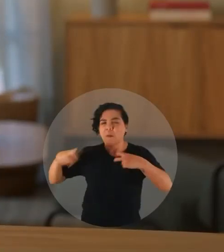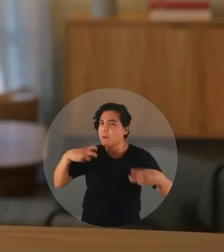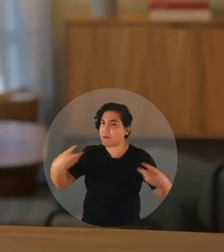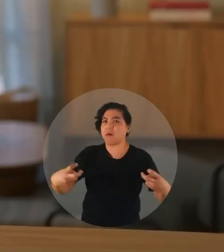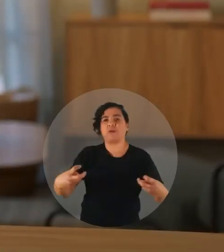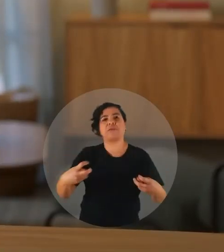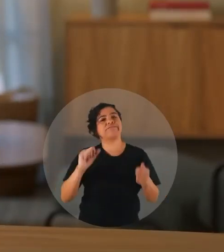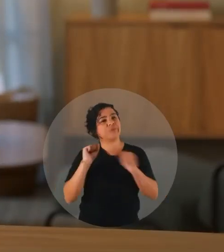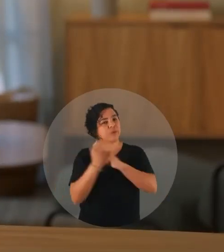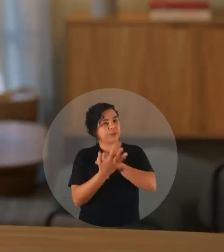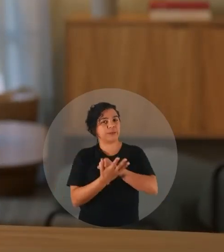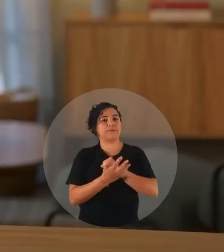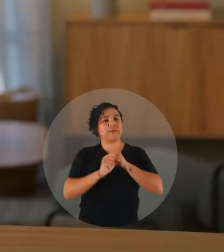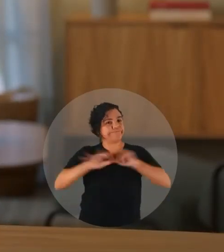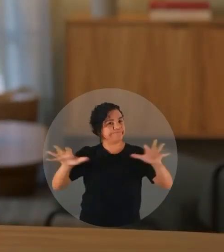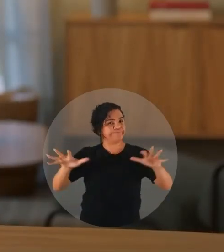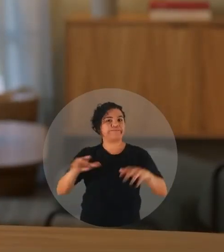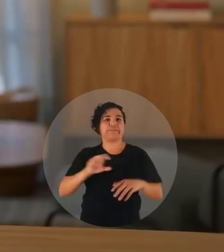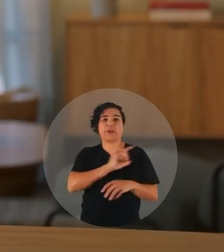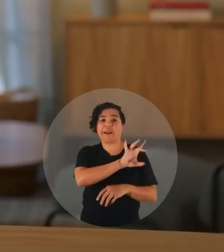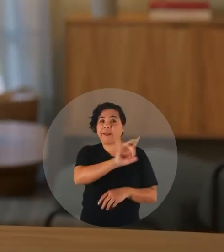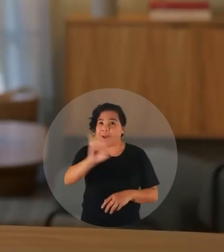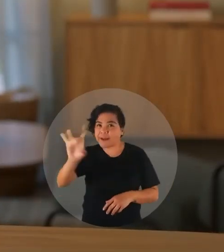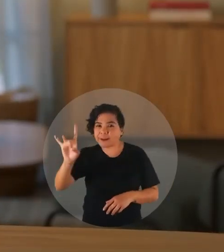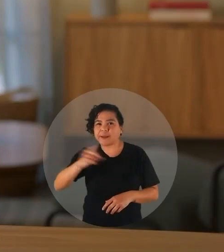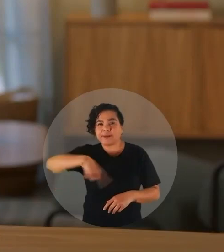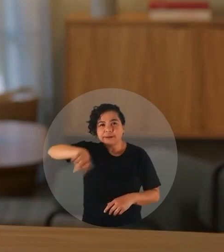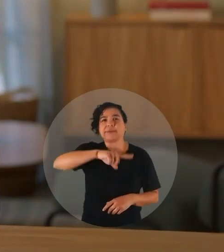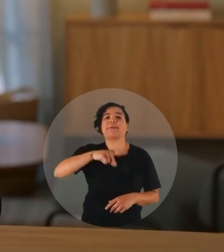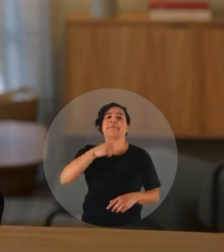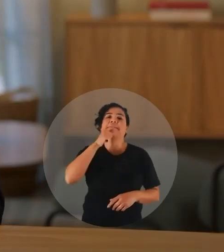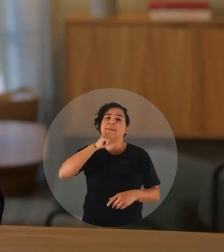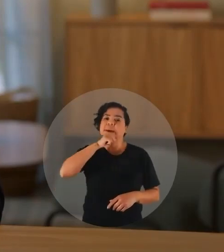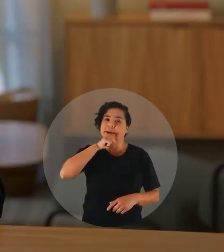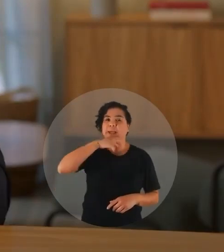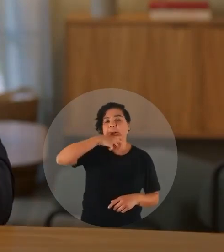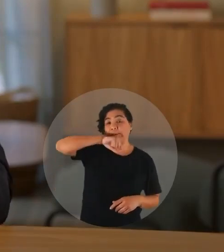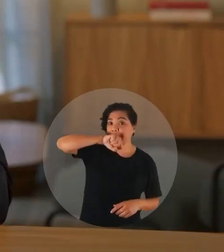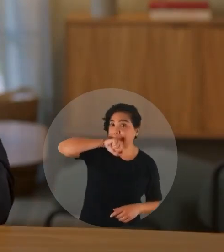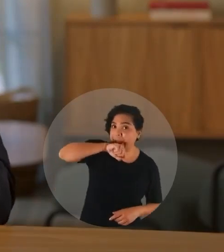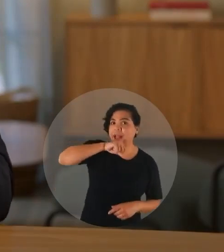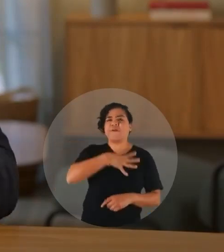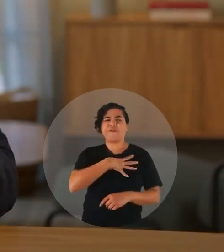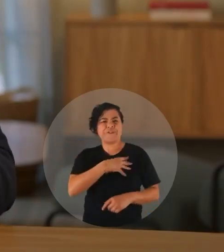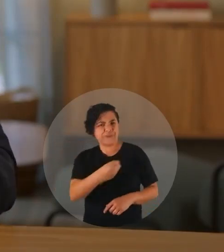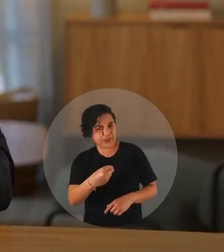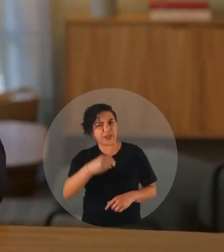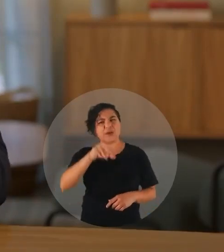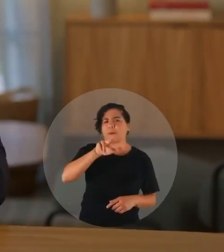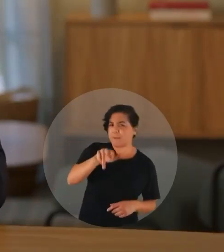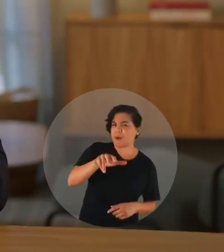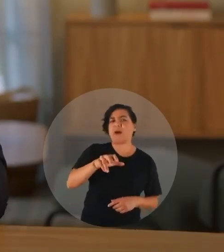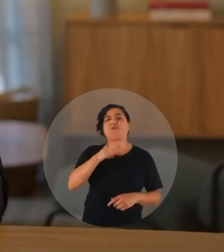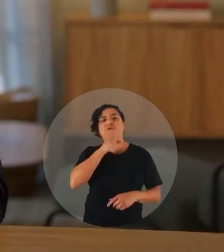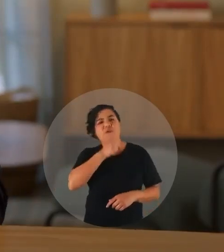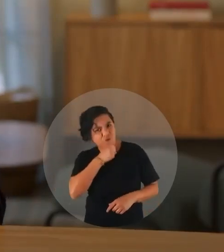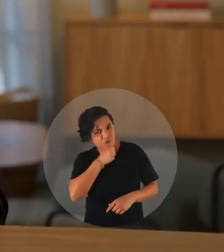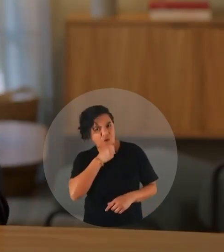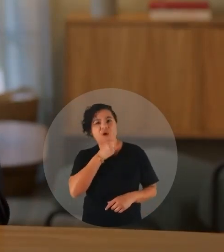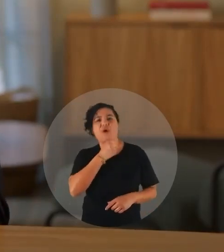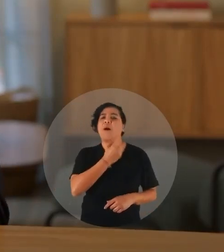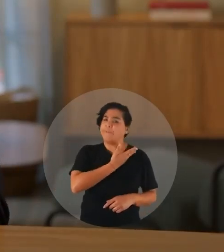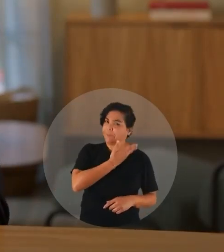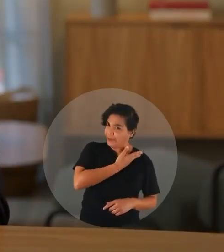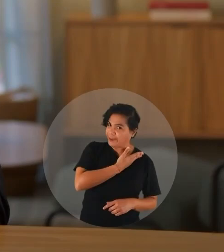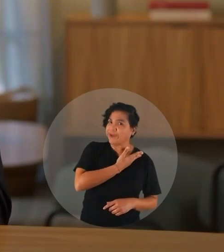que perdemos na pandemia. Cada vida perdida era mãe, pai, filho, irmão, avó, amigo